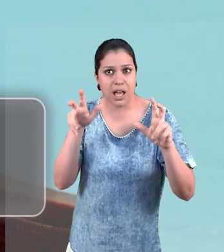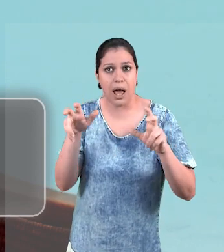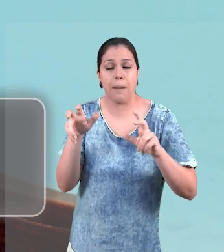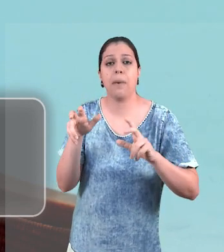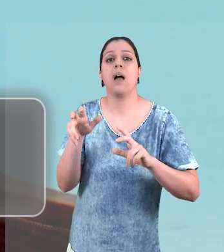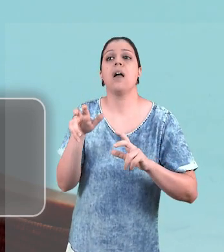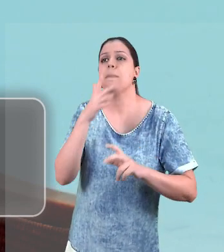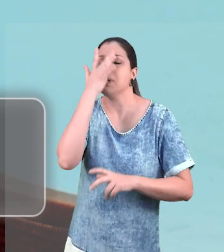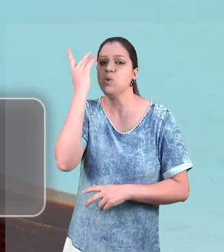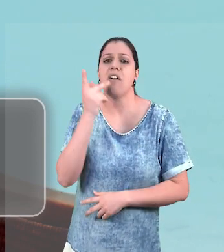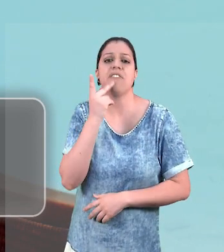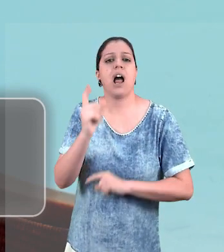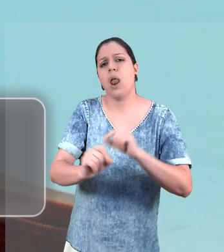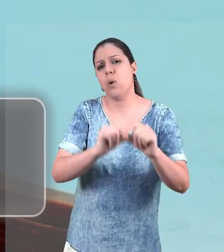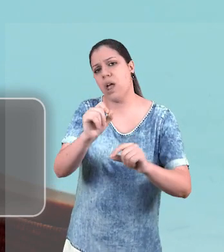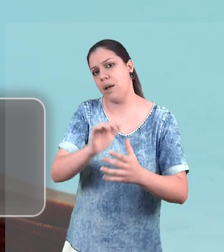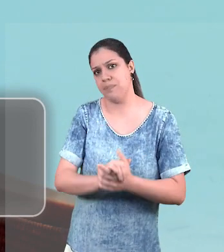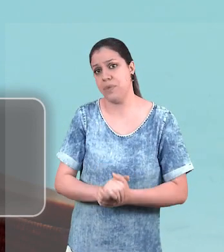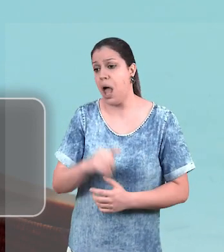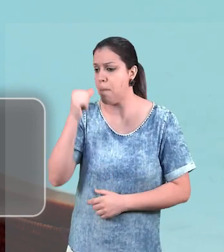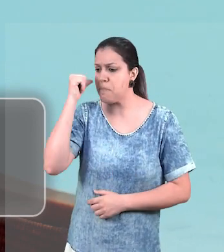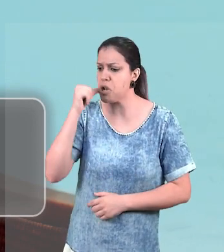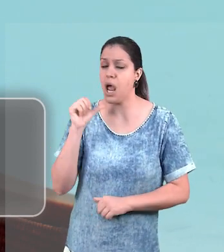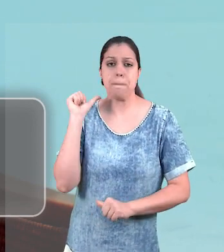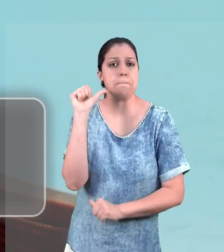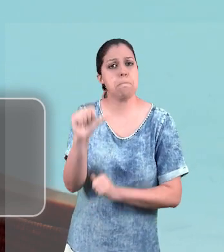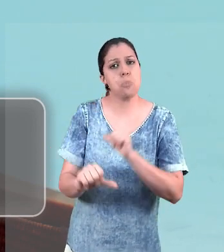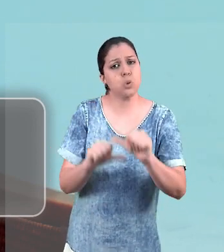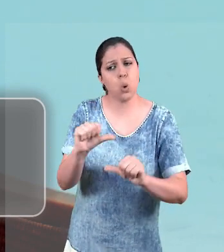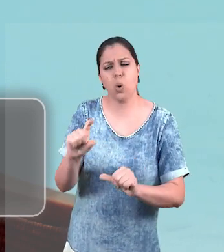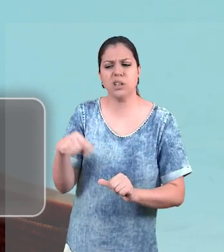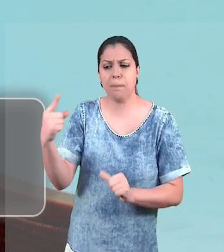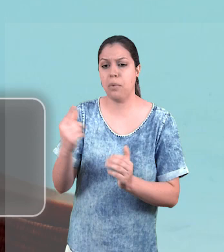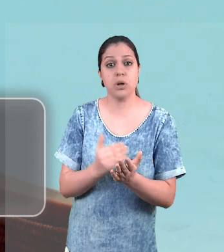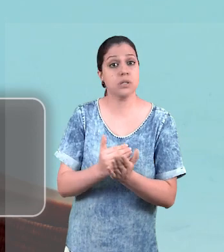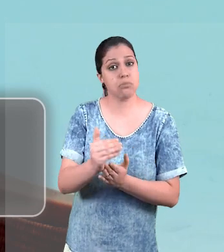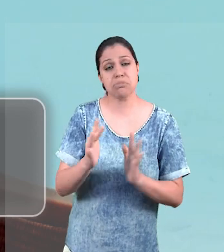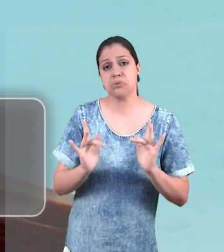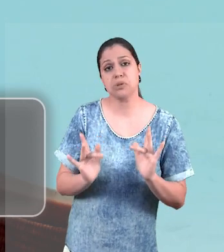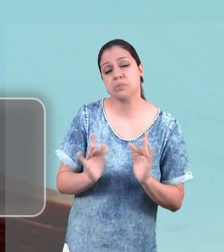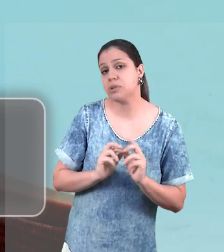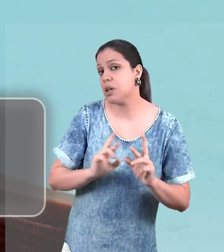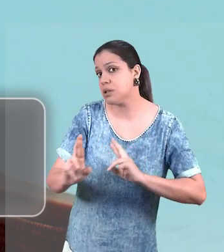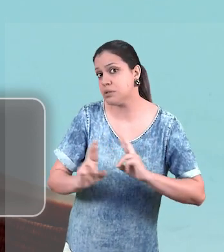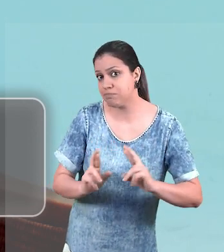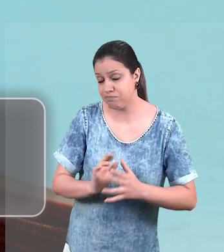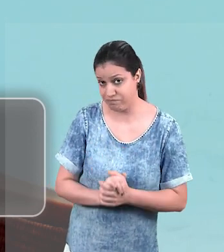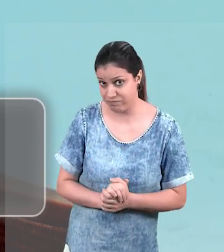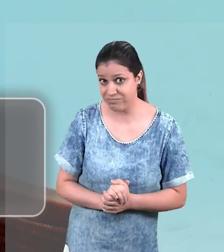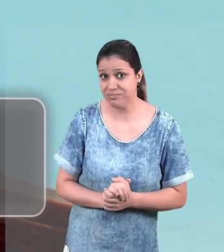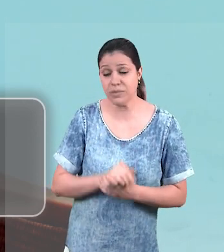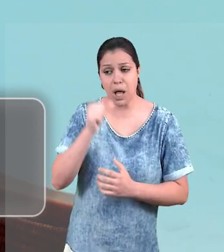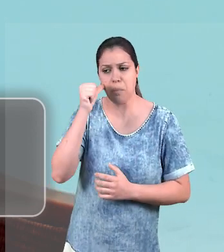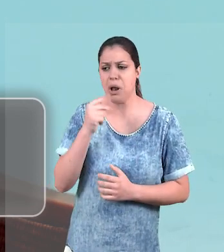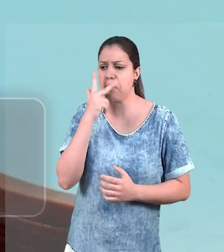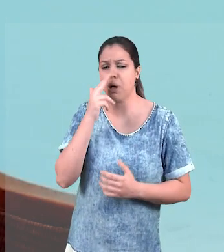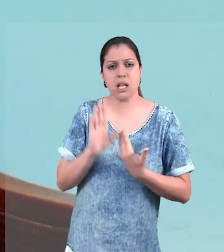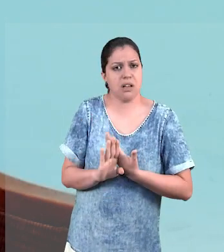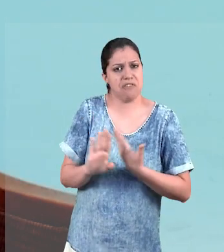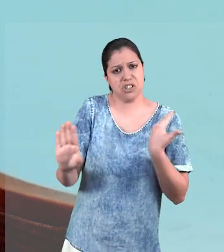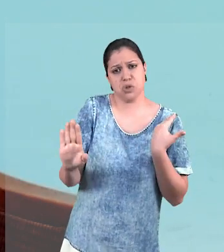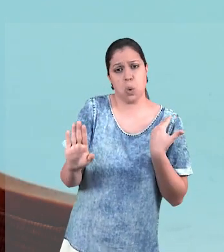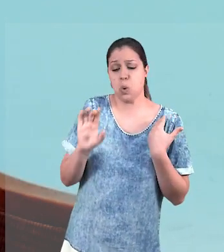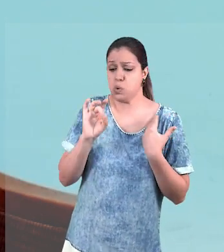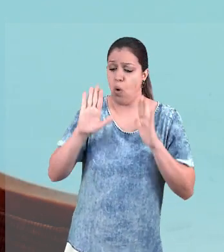respeito, e muitas dizem que uma mulher ela se transformou logo após iniciar um relacionamento. Ela se